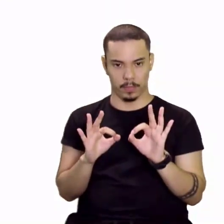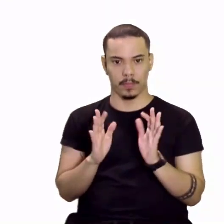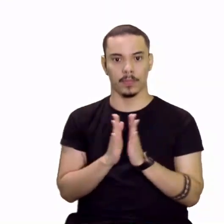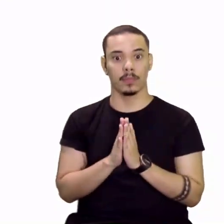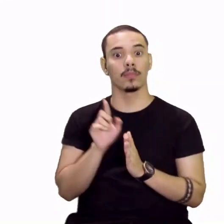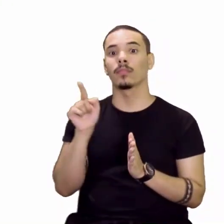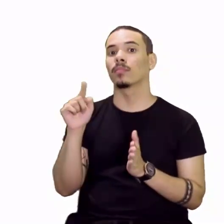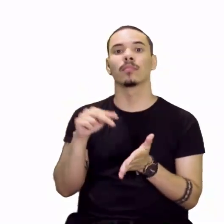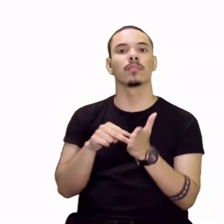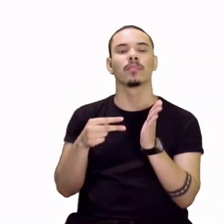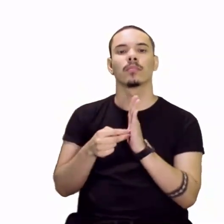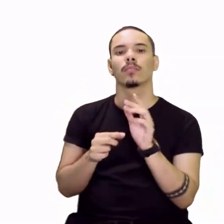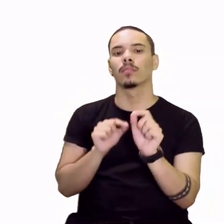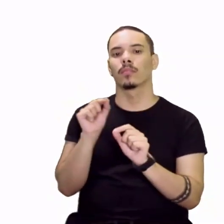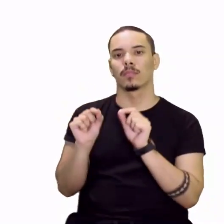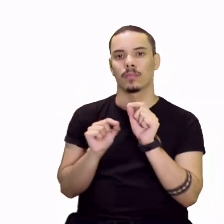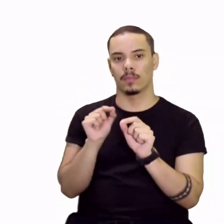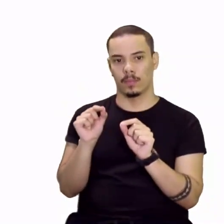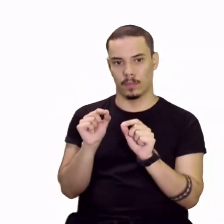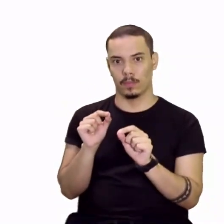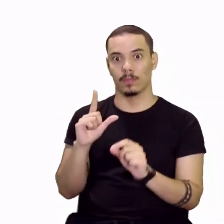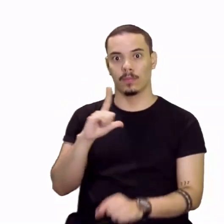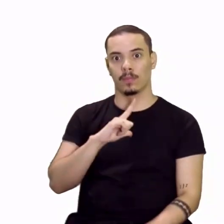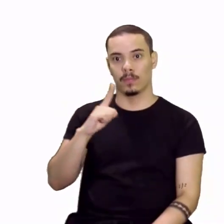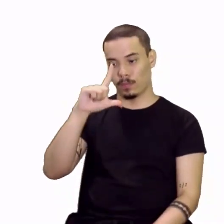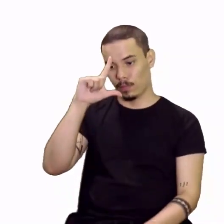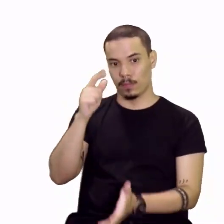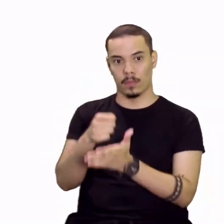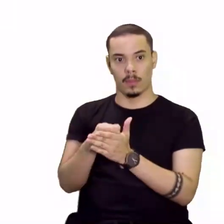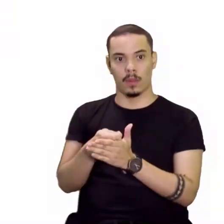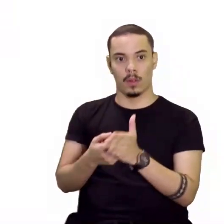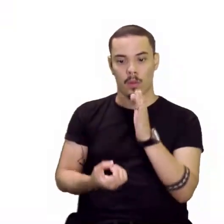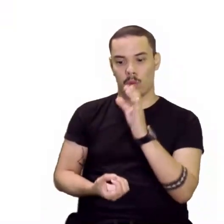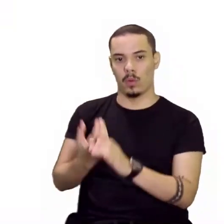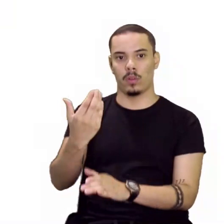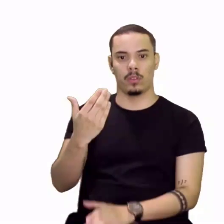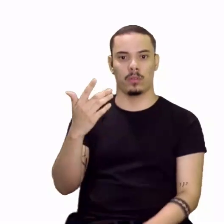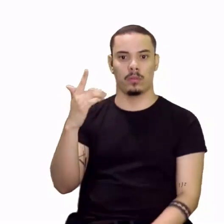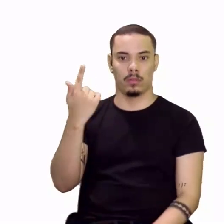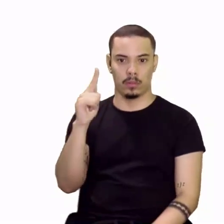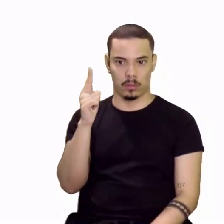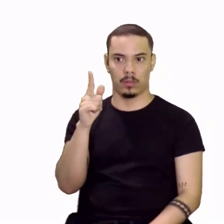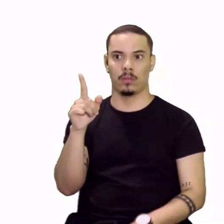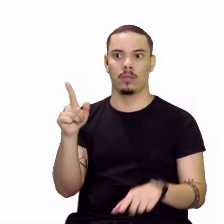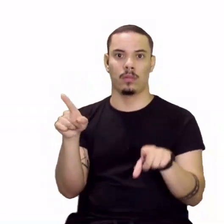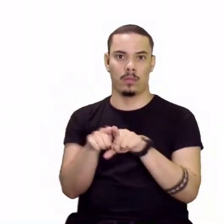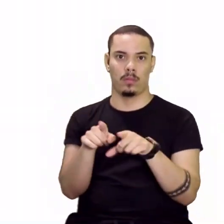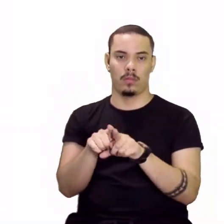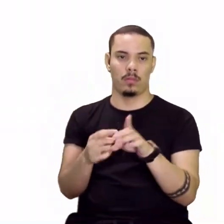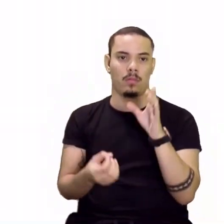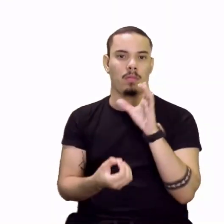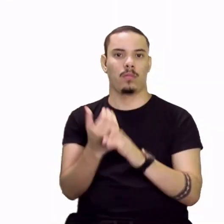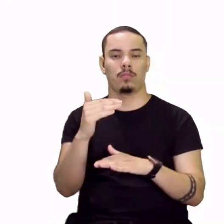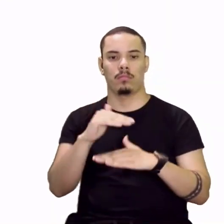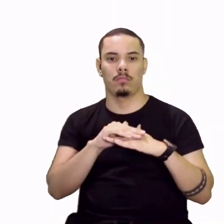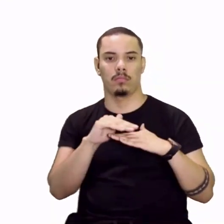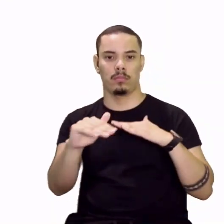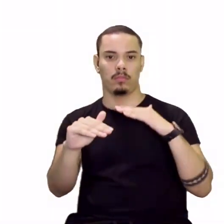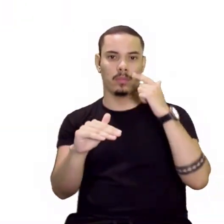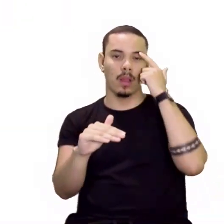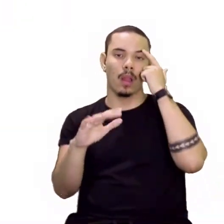Isso significa dizer o quê? Que ele considerou a origem geológica, ele levou em consideração